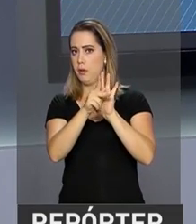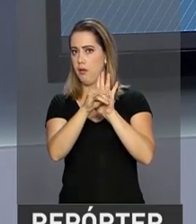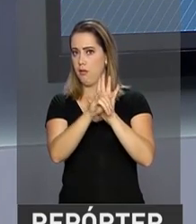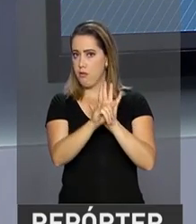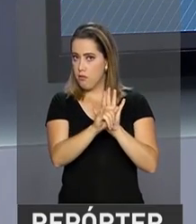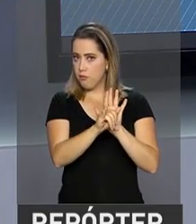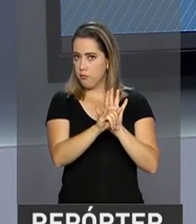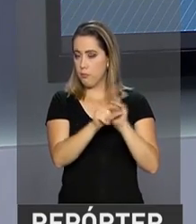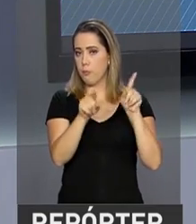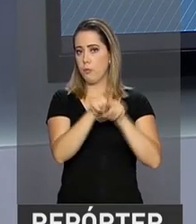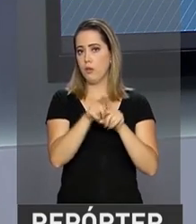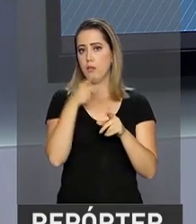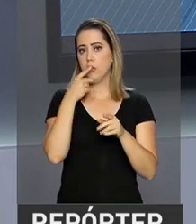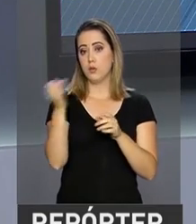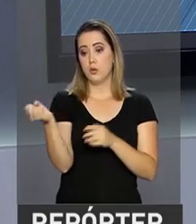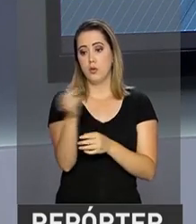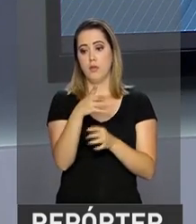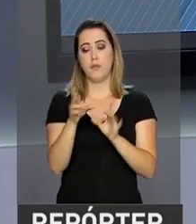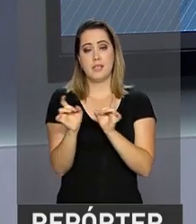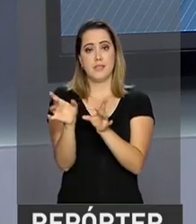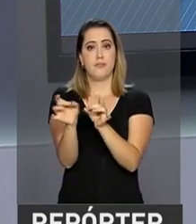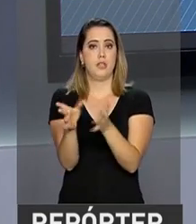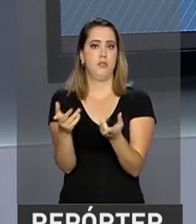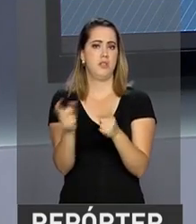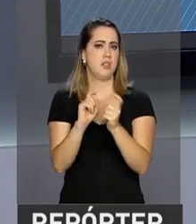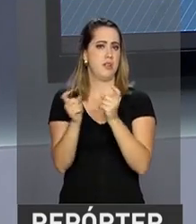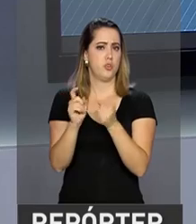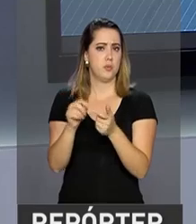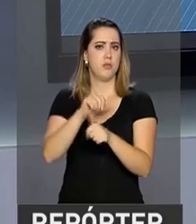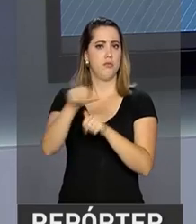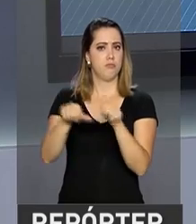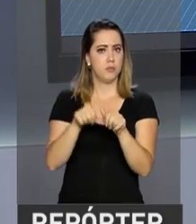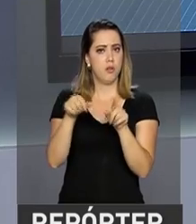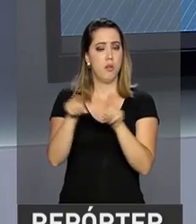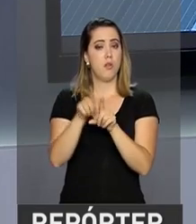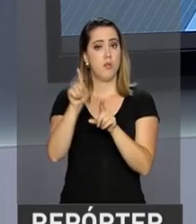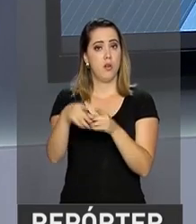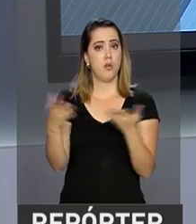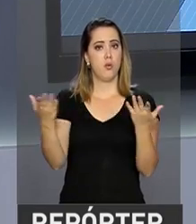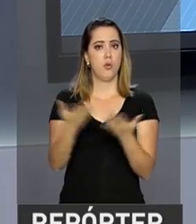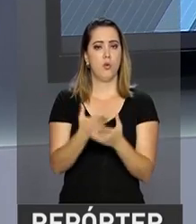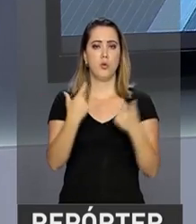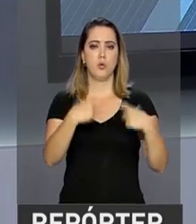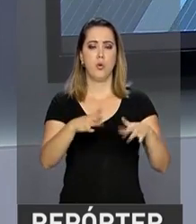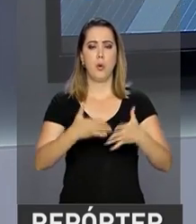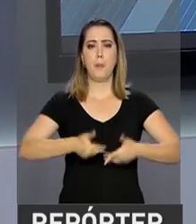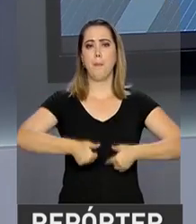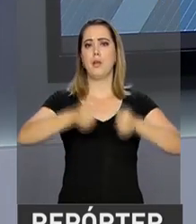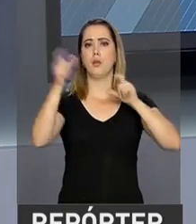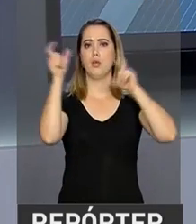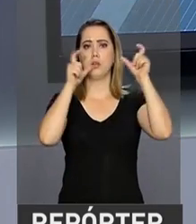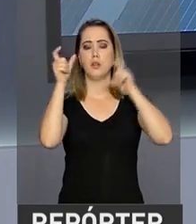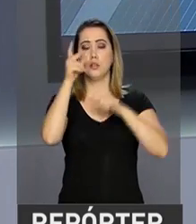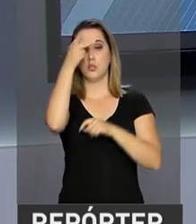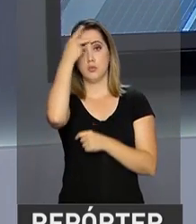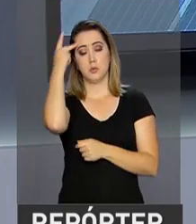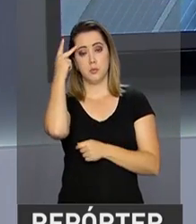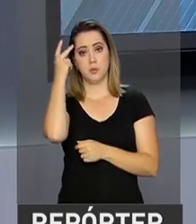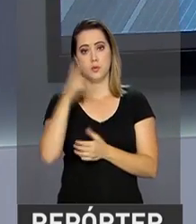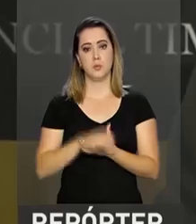governo para licitações e concessões criaram um ambiente de concorrência e mais atrativo para o cv de